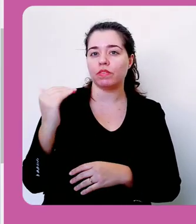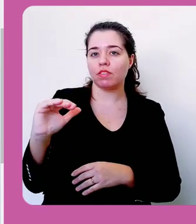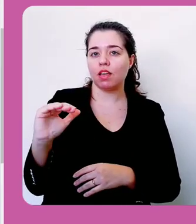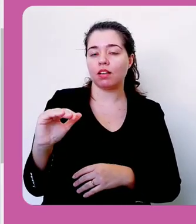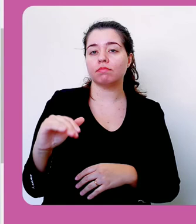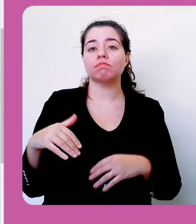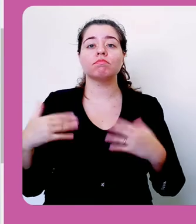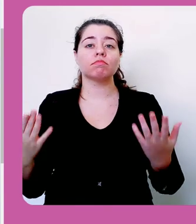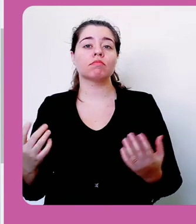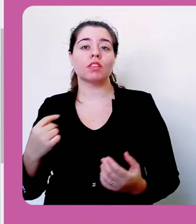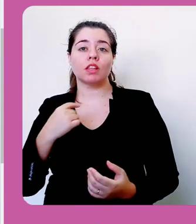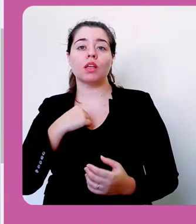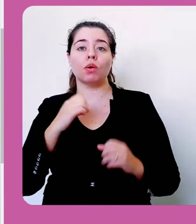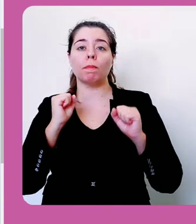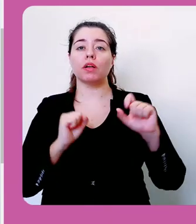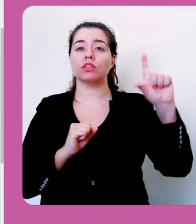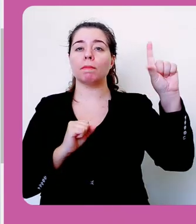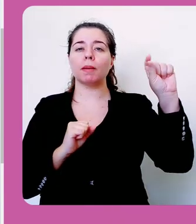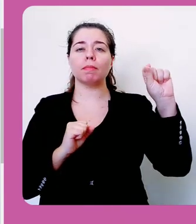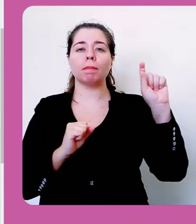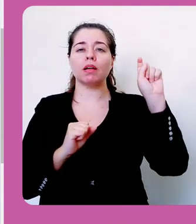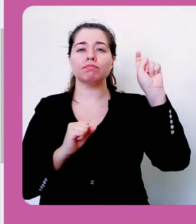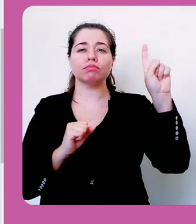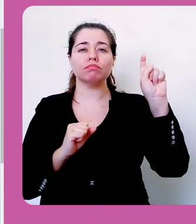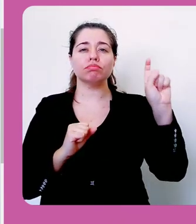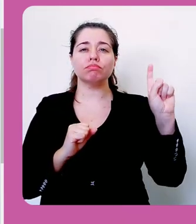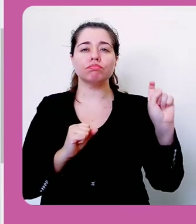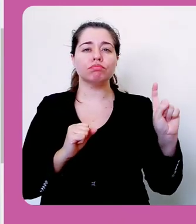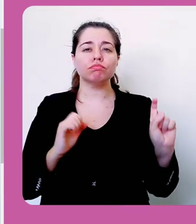exemplo, selecionar todo mundo aqui, ó, e